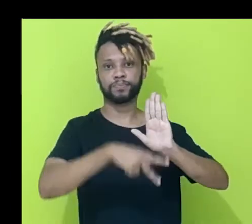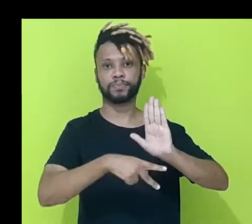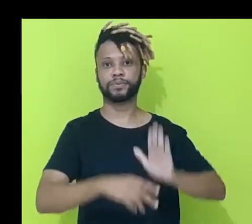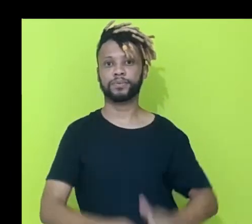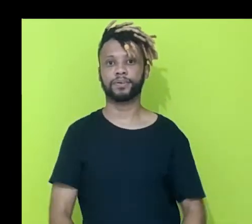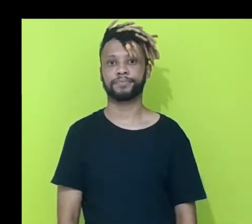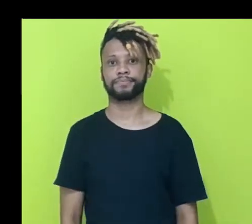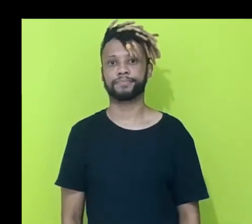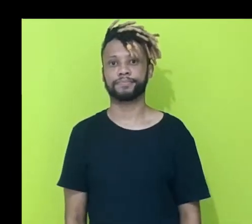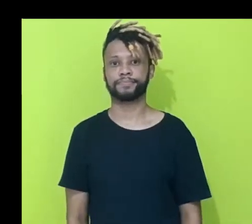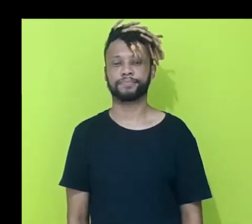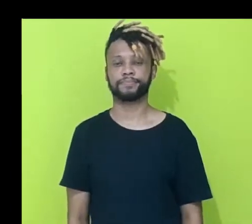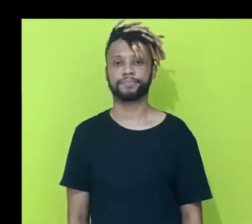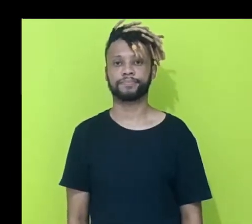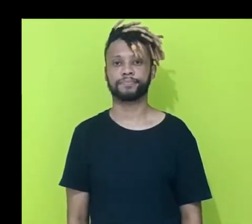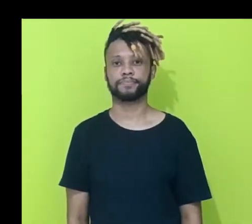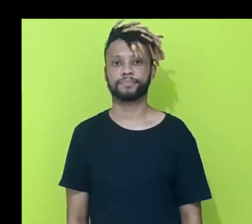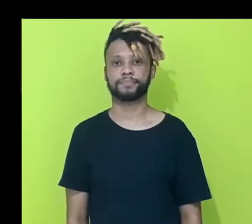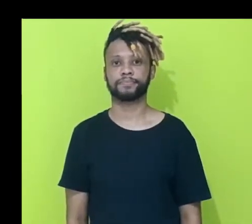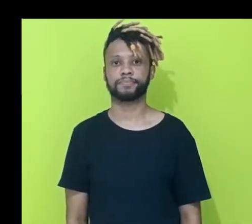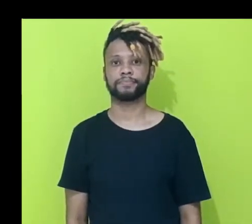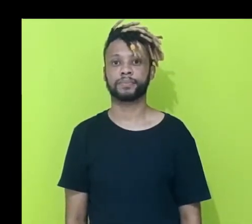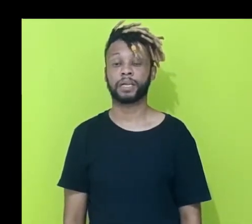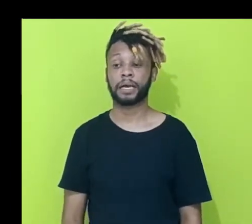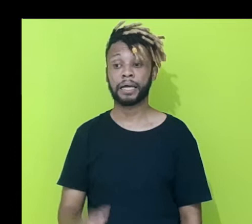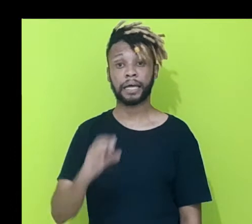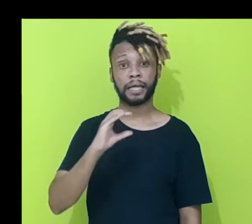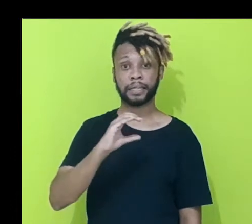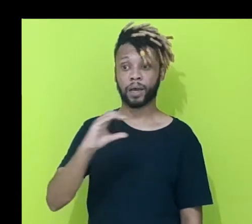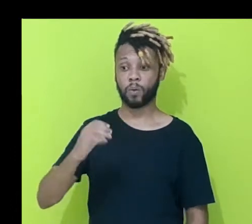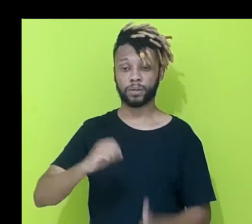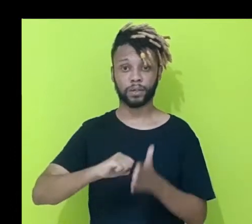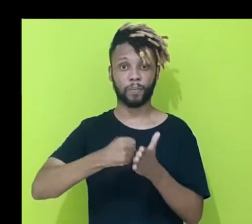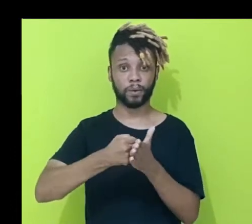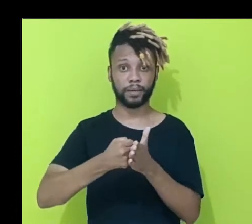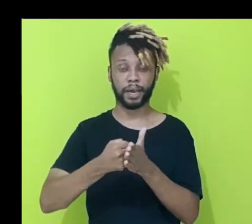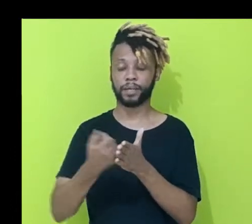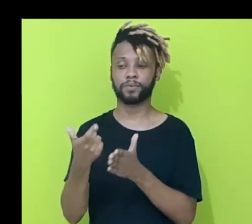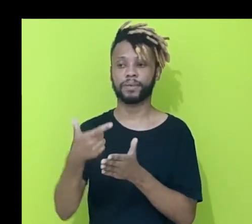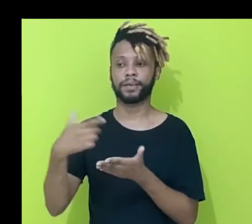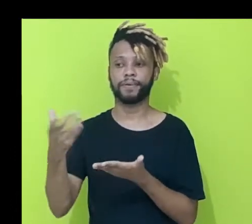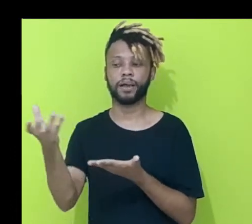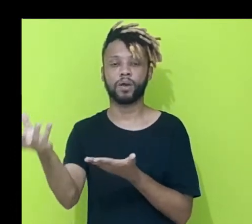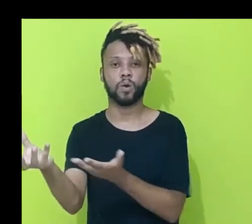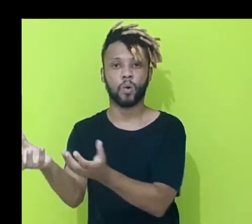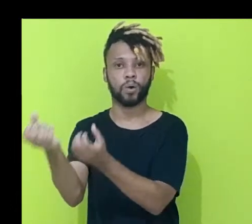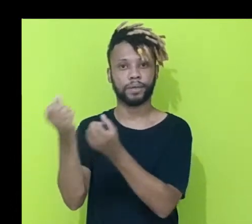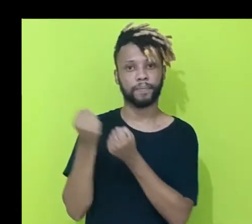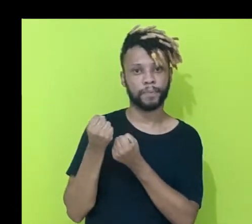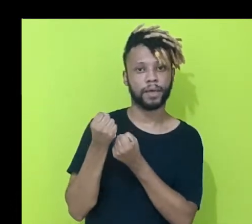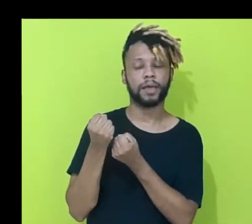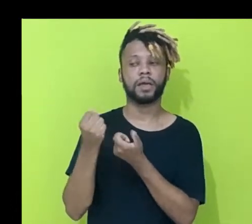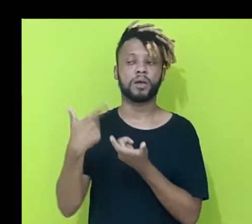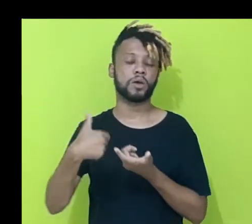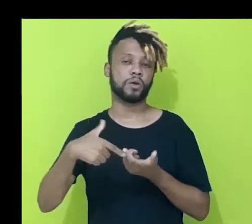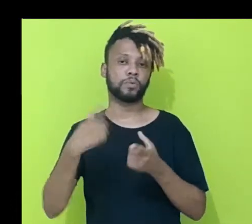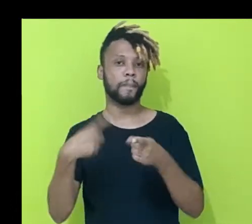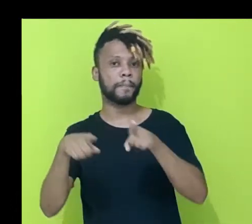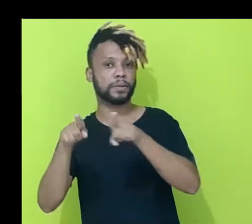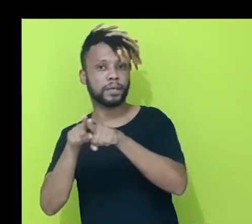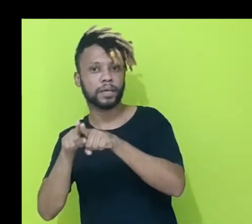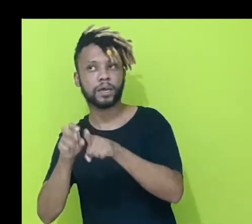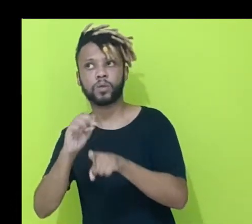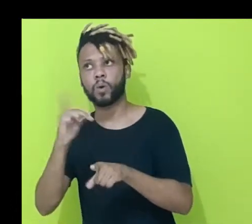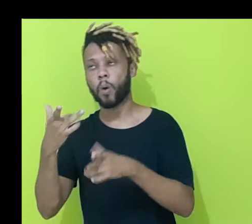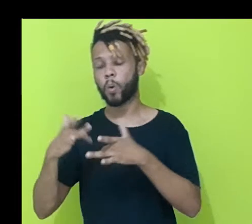Na conta bloqueada é onde você vai receber o recurso do patrocinador ou do doador. Então, a conta que você vai